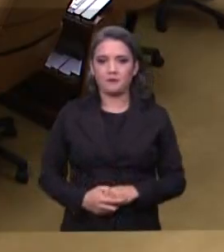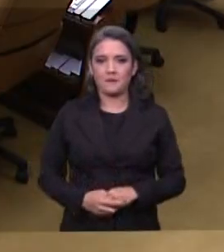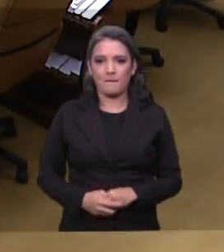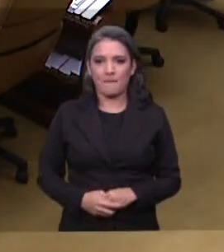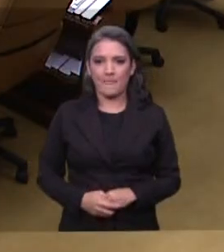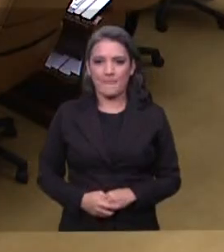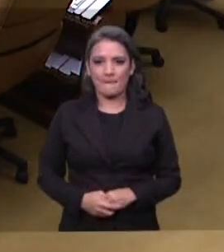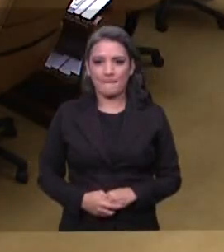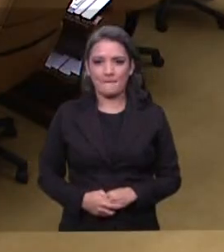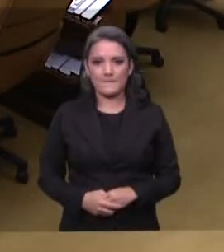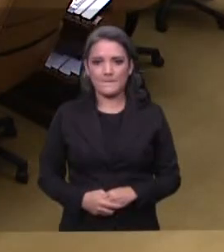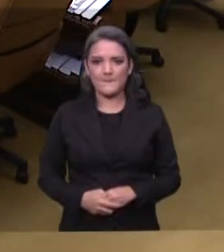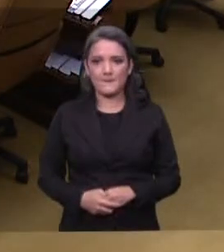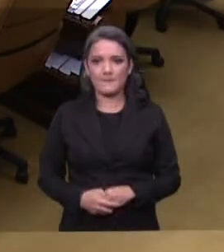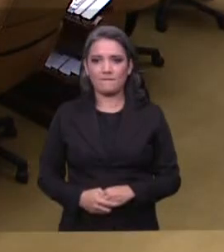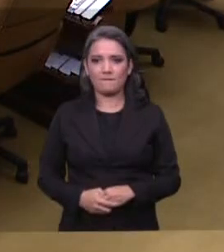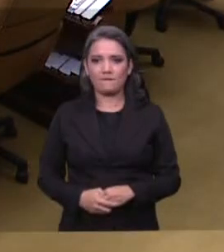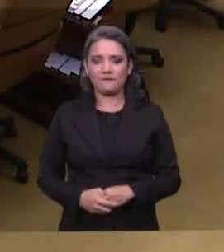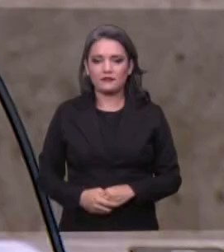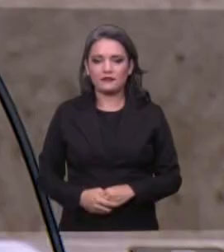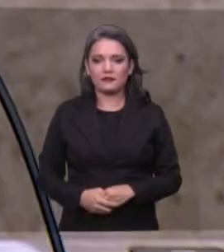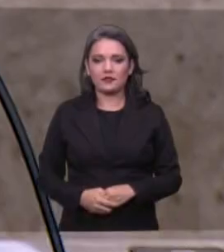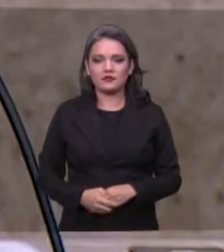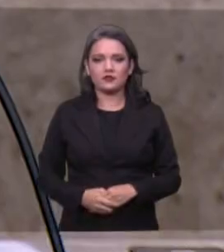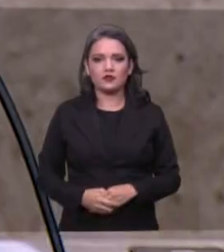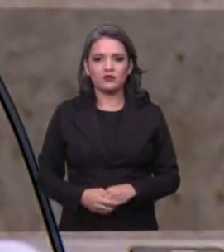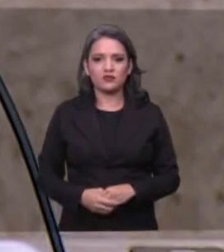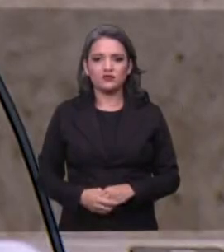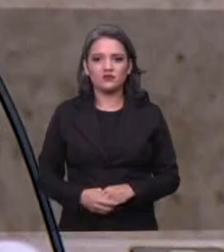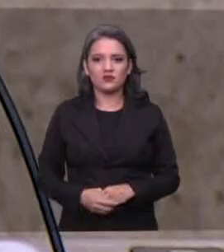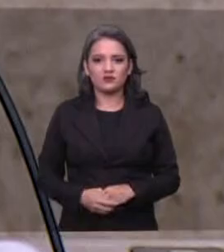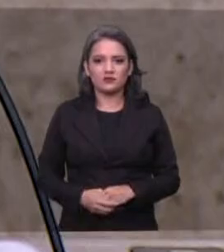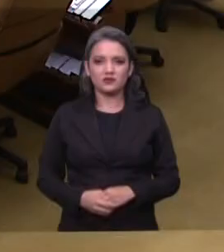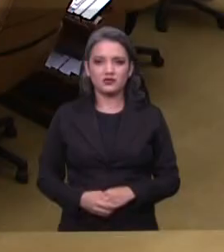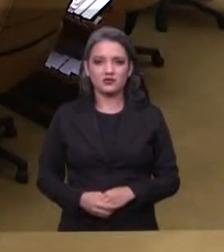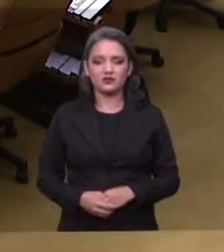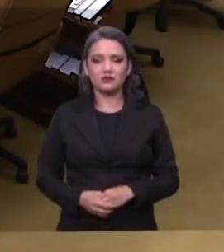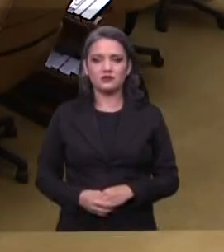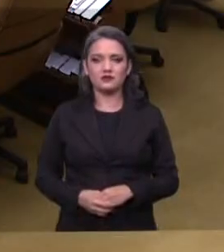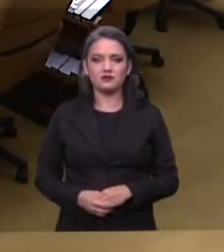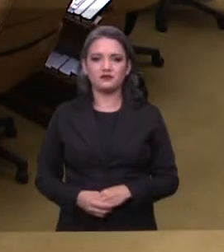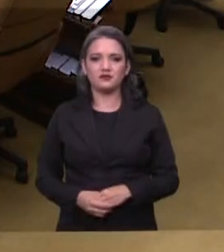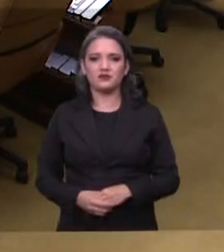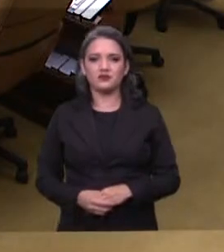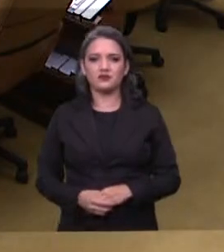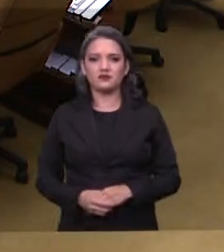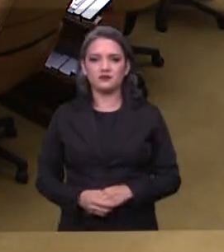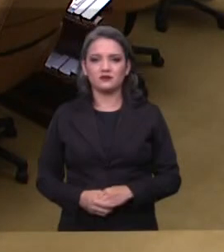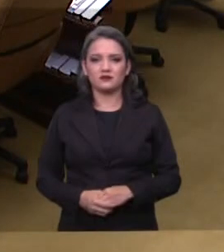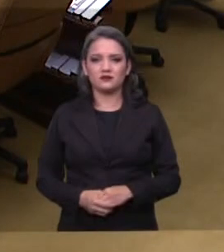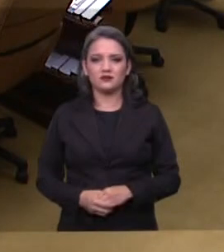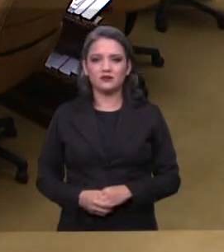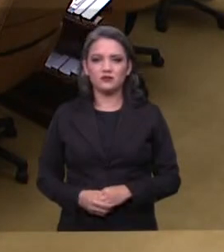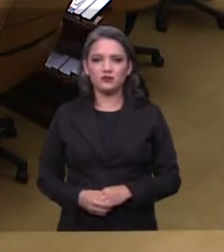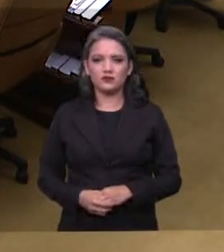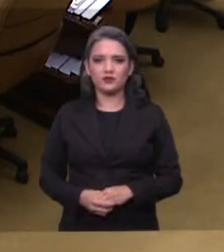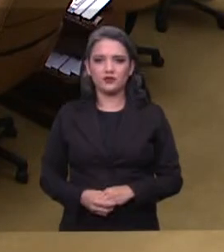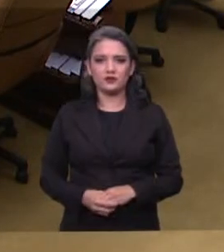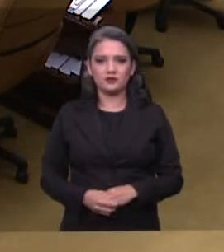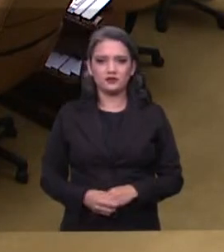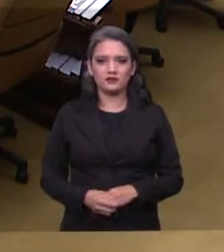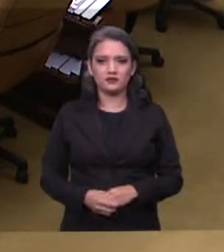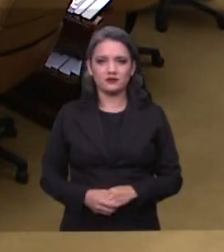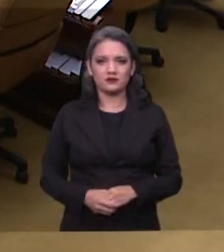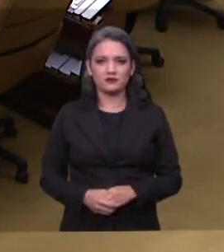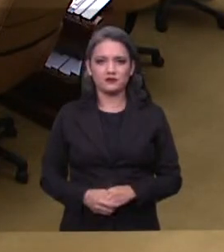Então, Vossa Excelência aqui acompanha o ministro Toffoli, né? Que, na verdade, os outros já acompanharam.